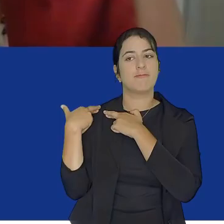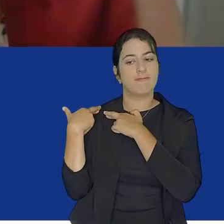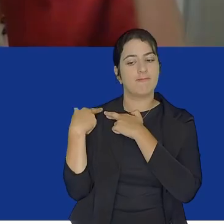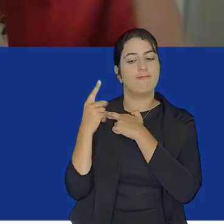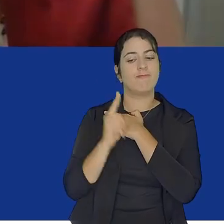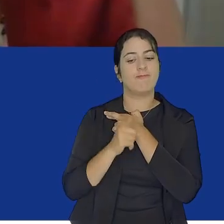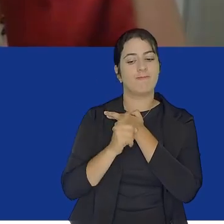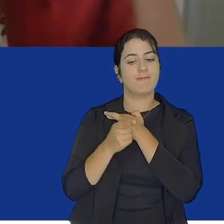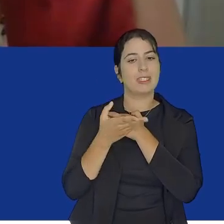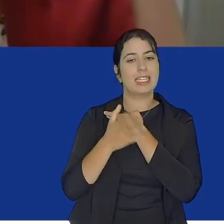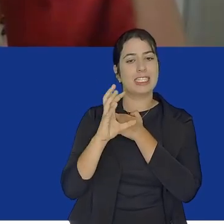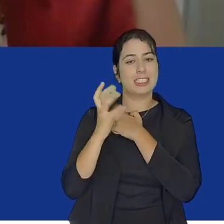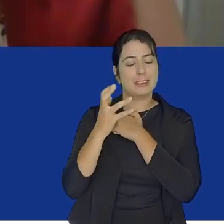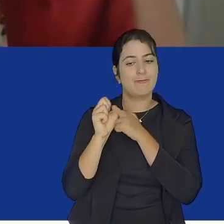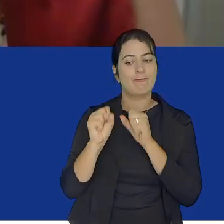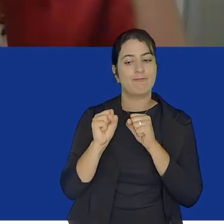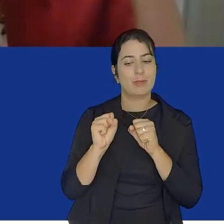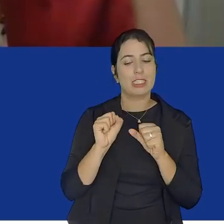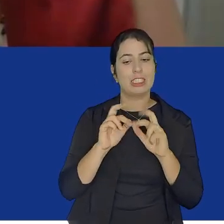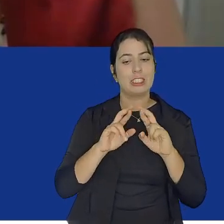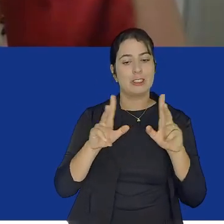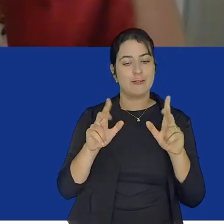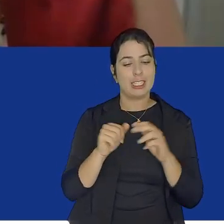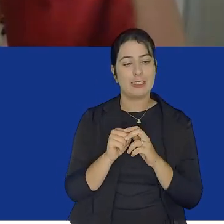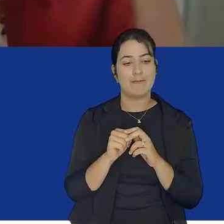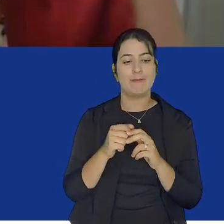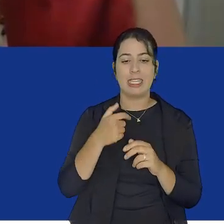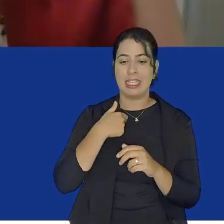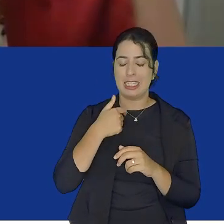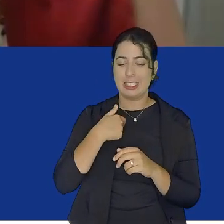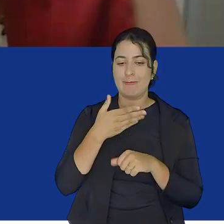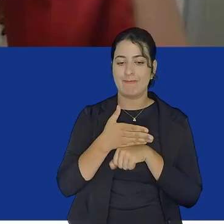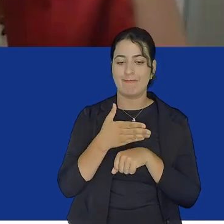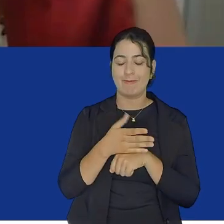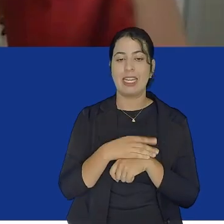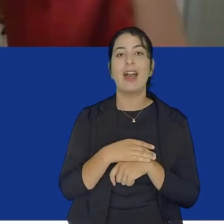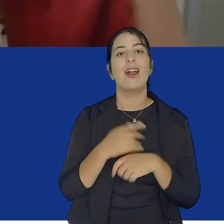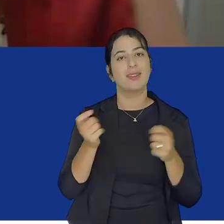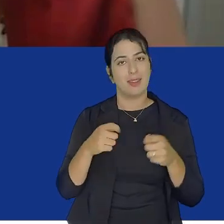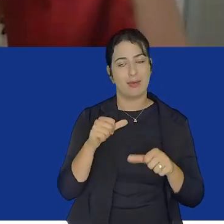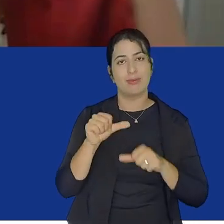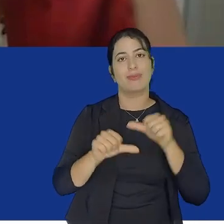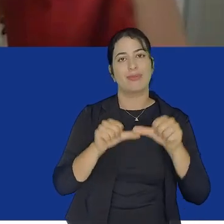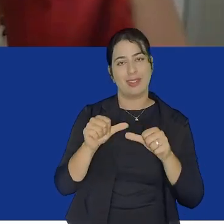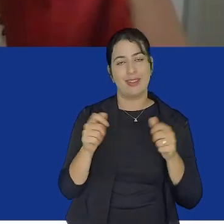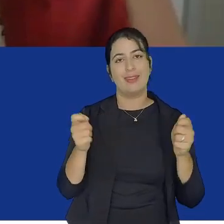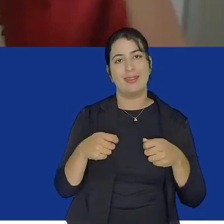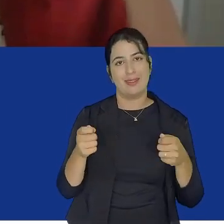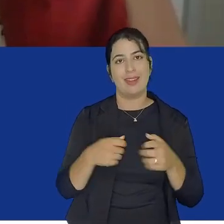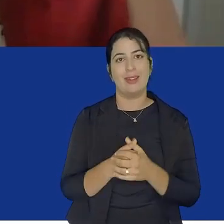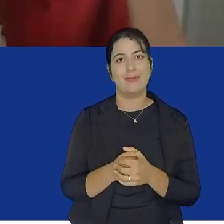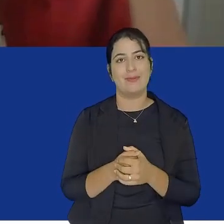que podia ter sido diferente e que eu tenho parte nisso, eu consigo mudar algo para mim e para o outro. E esse